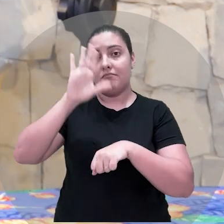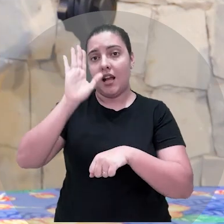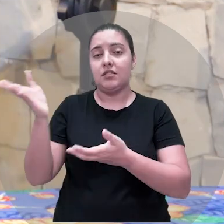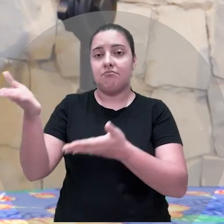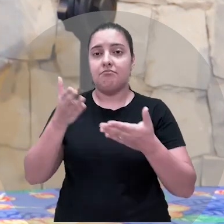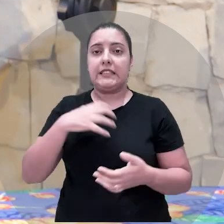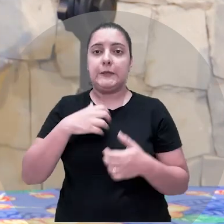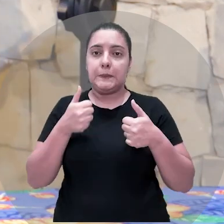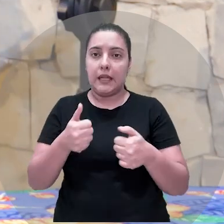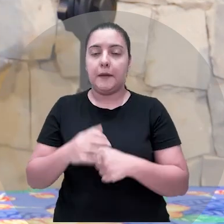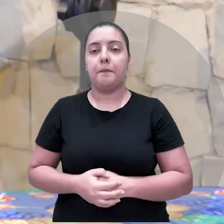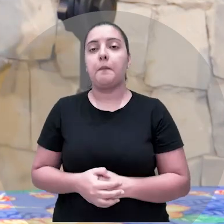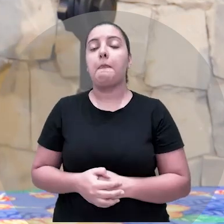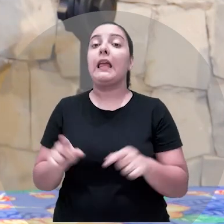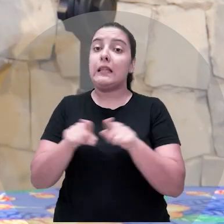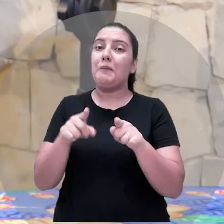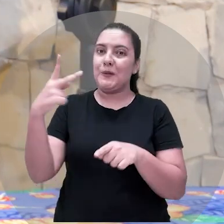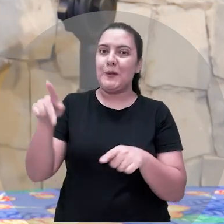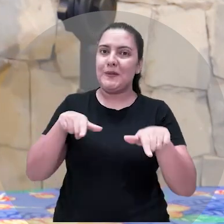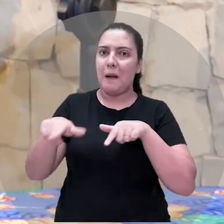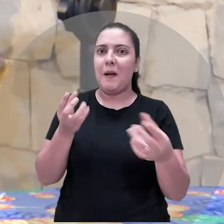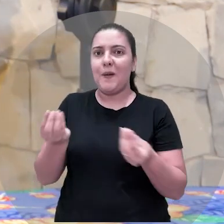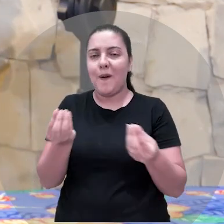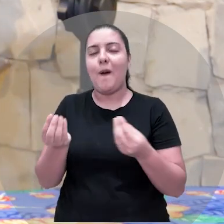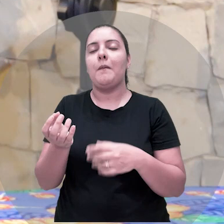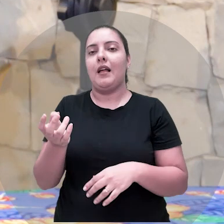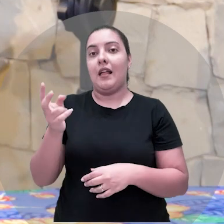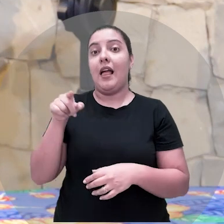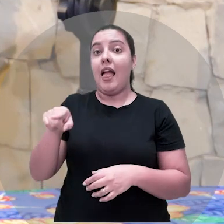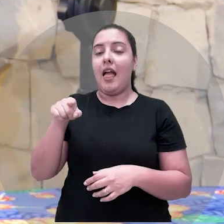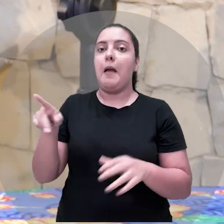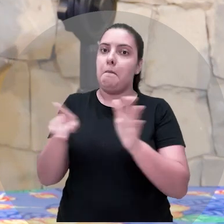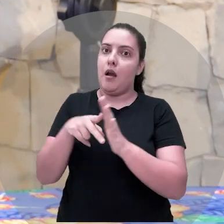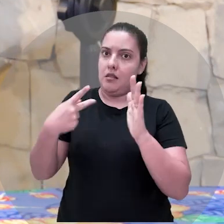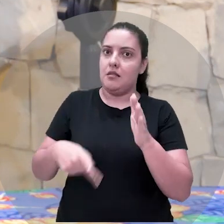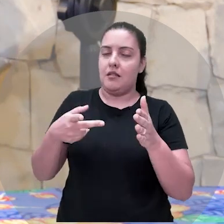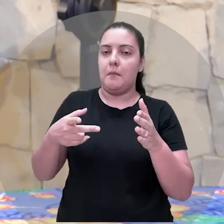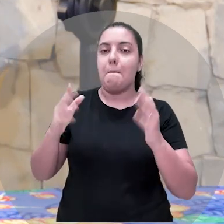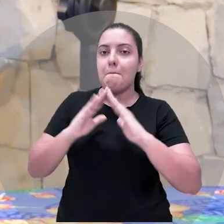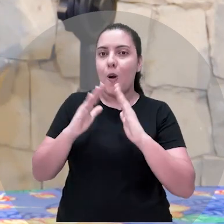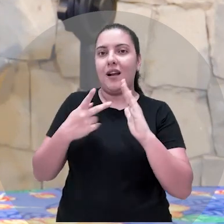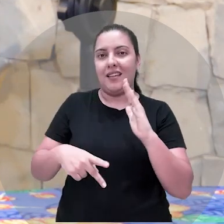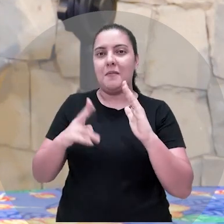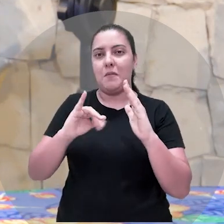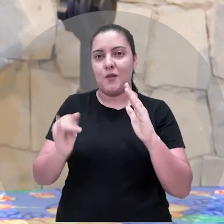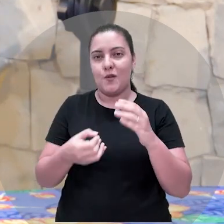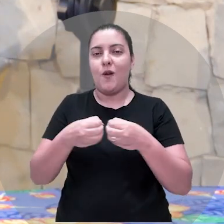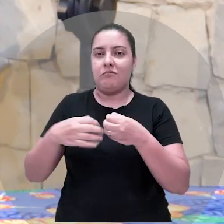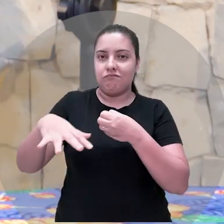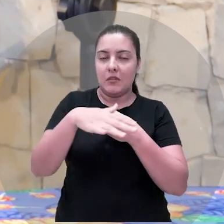como falei sou profissional de educação física mas antes de tudo começar eu entrei no espaço né